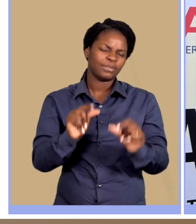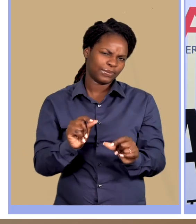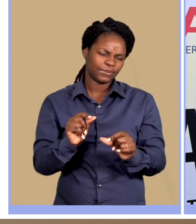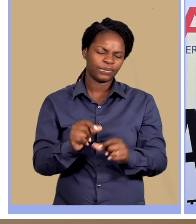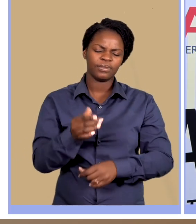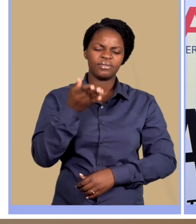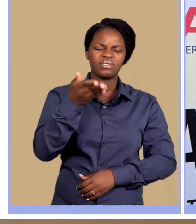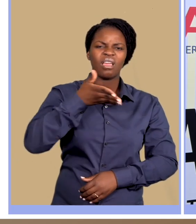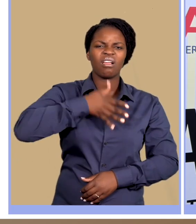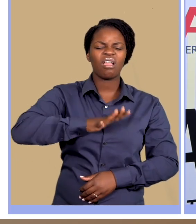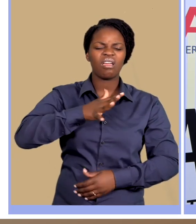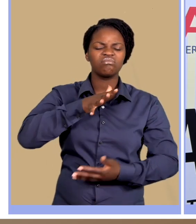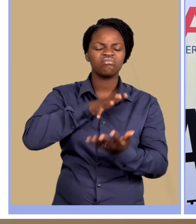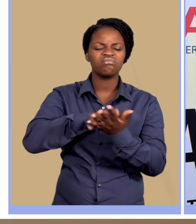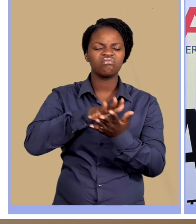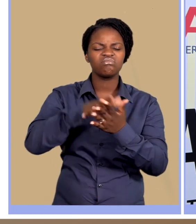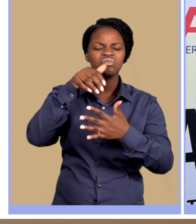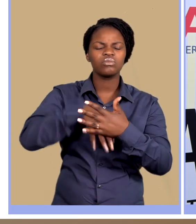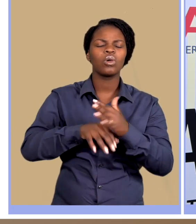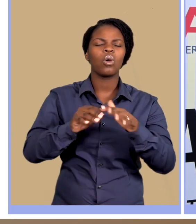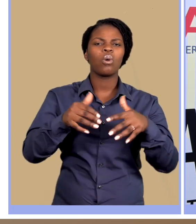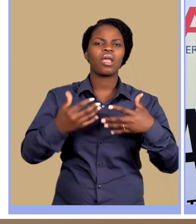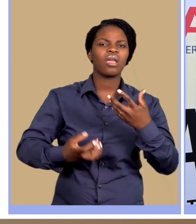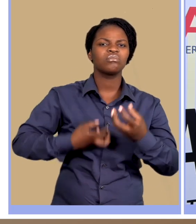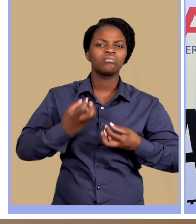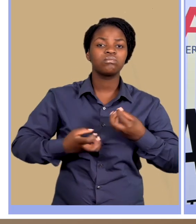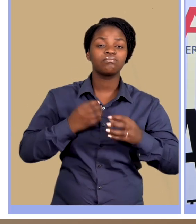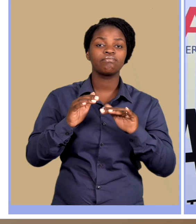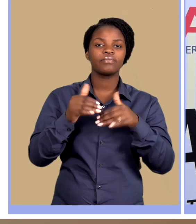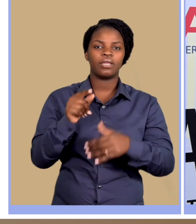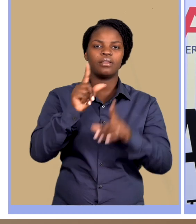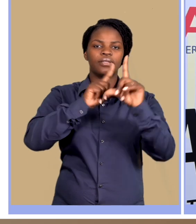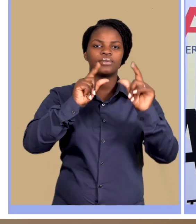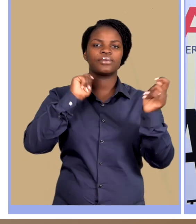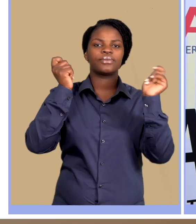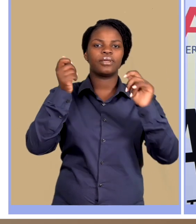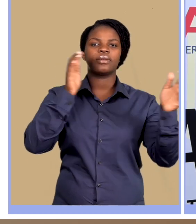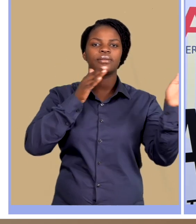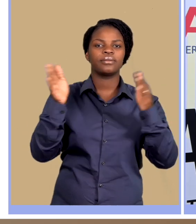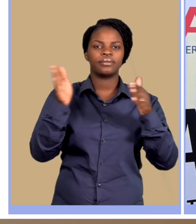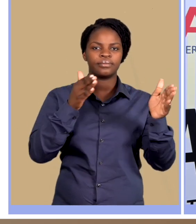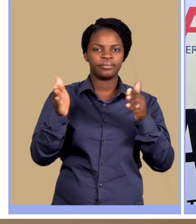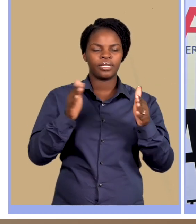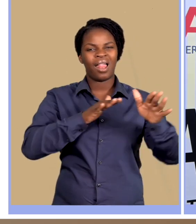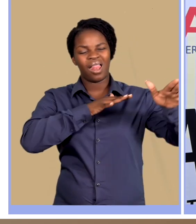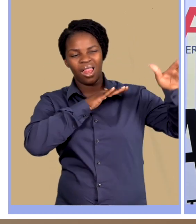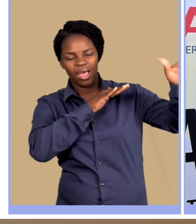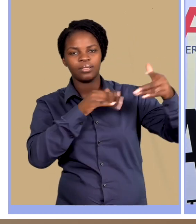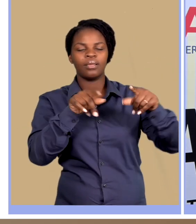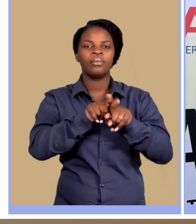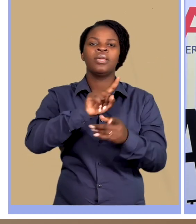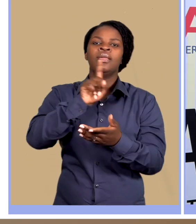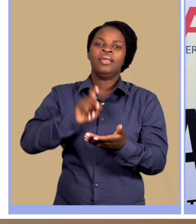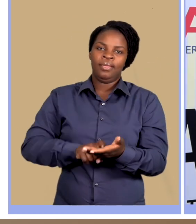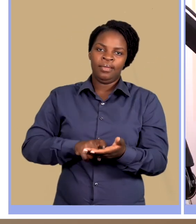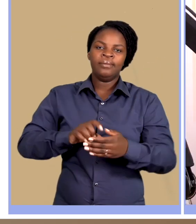temática. O que é que nos oferece dizer acerca deste impacto das mudanças climáticas nas zonas rurais